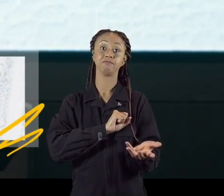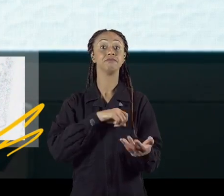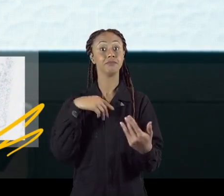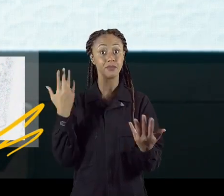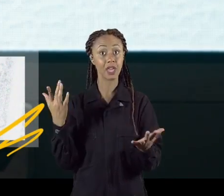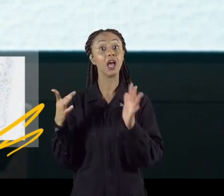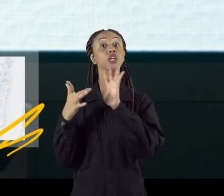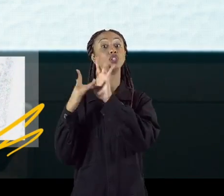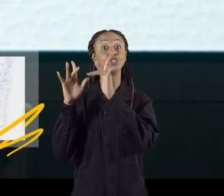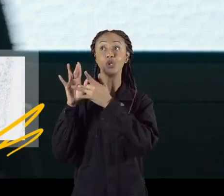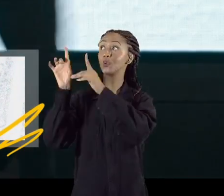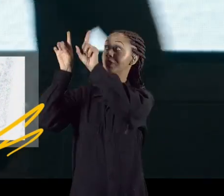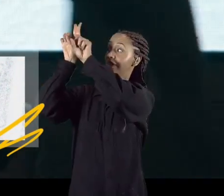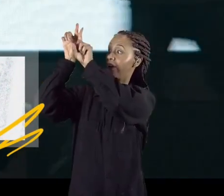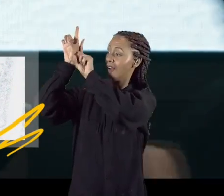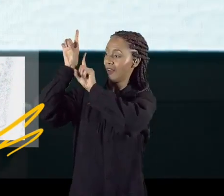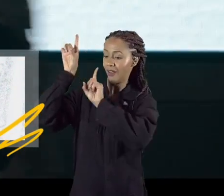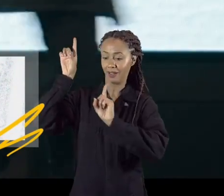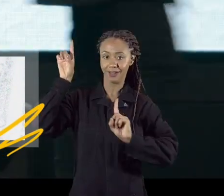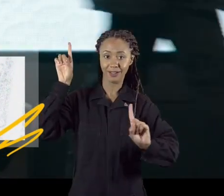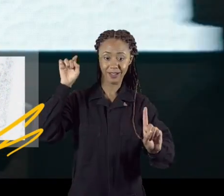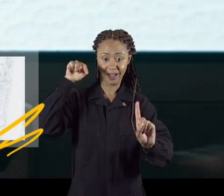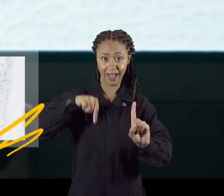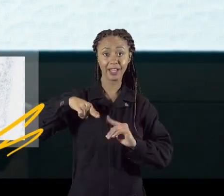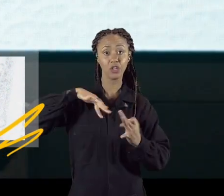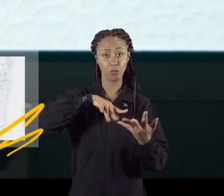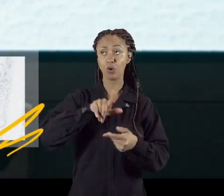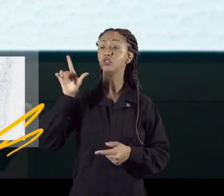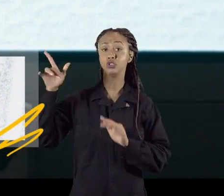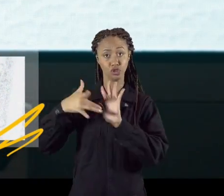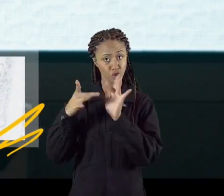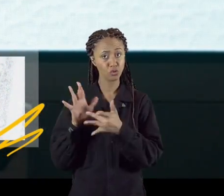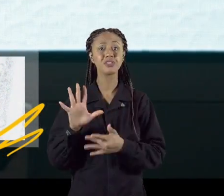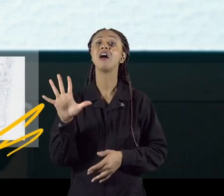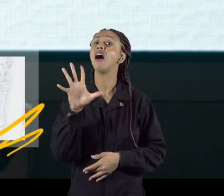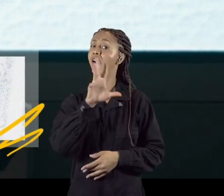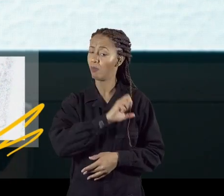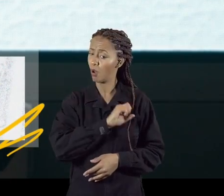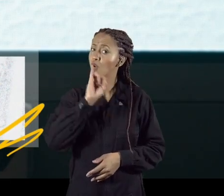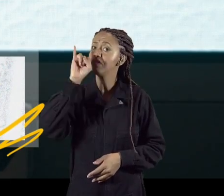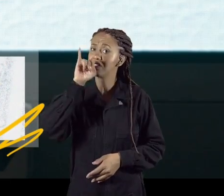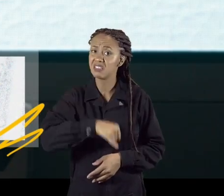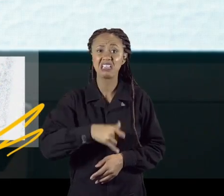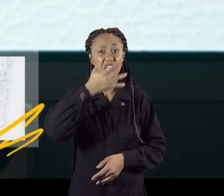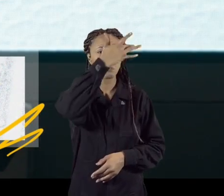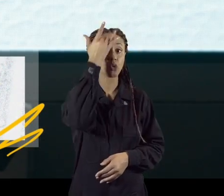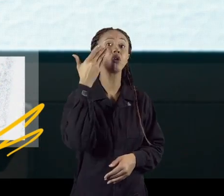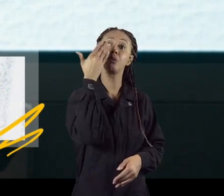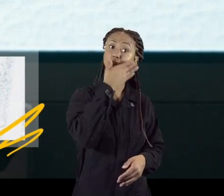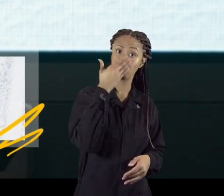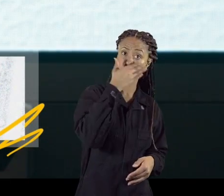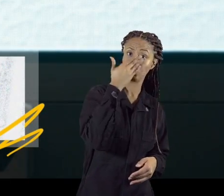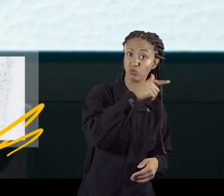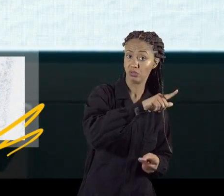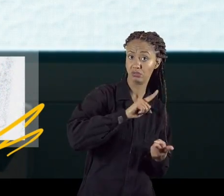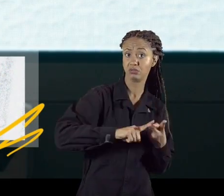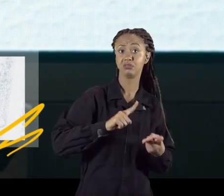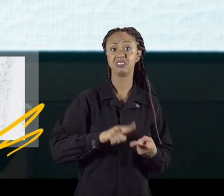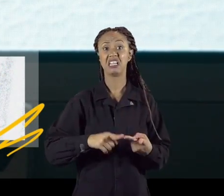mundo e ele almoço prostitutas alcinha endemoniados